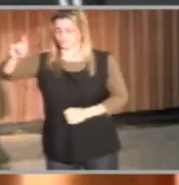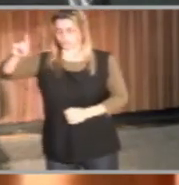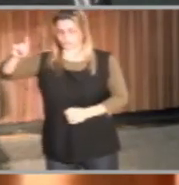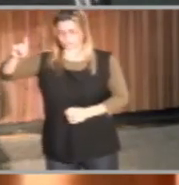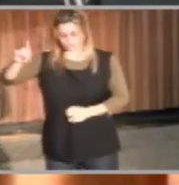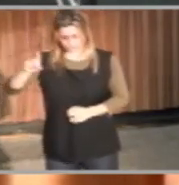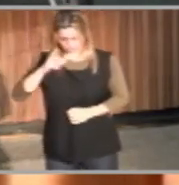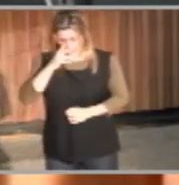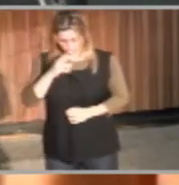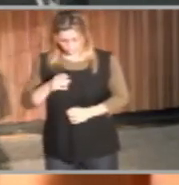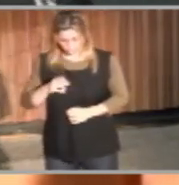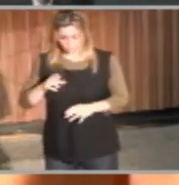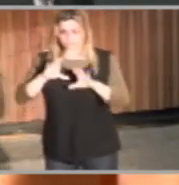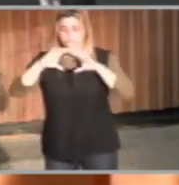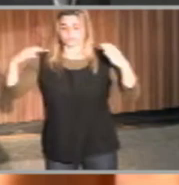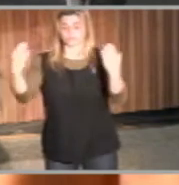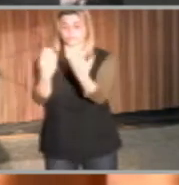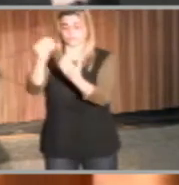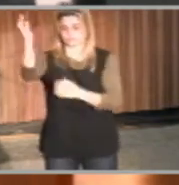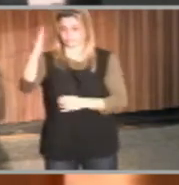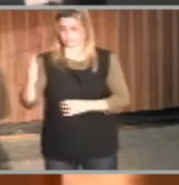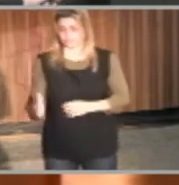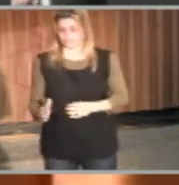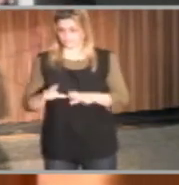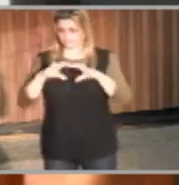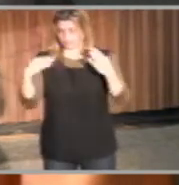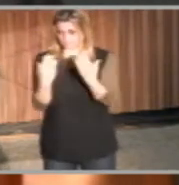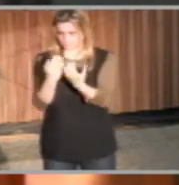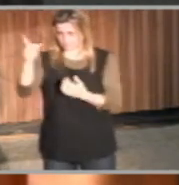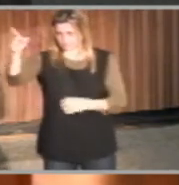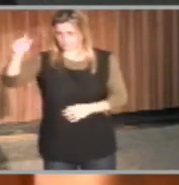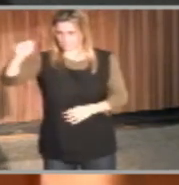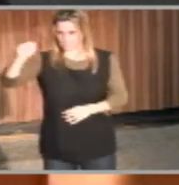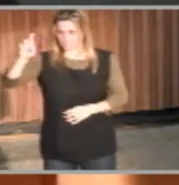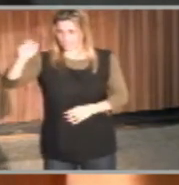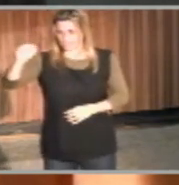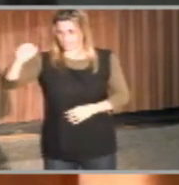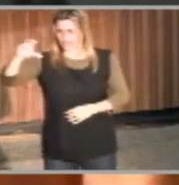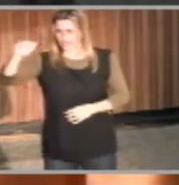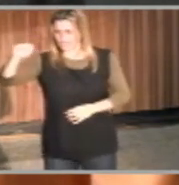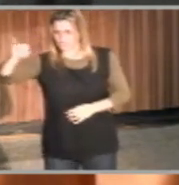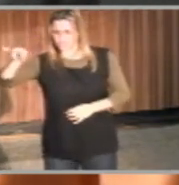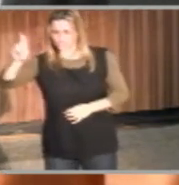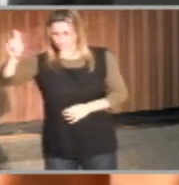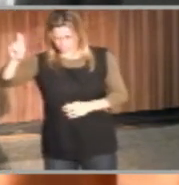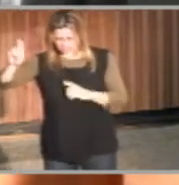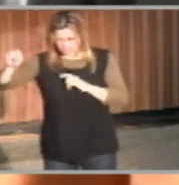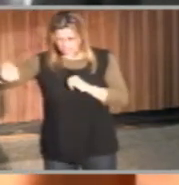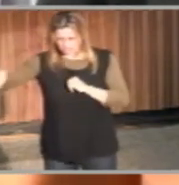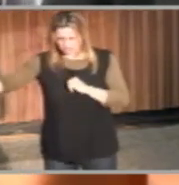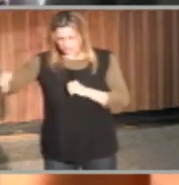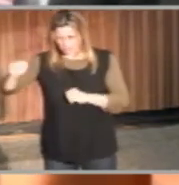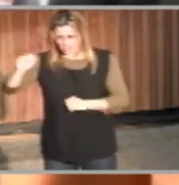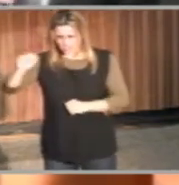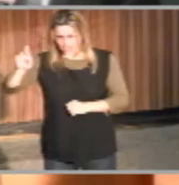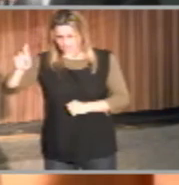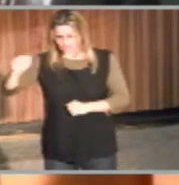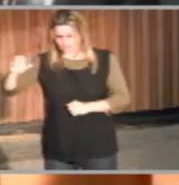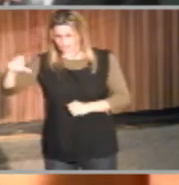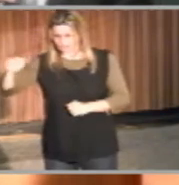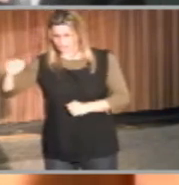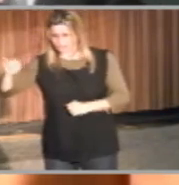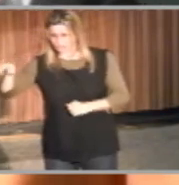ser dirigir a Convenção Batista Brasileira, lá na cidade de Aracaju, tá? E eu preciso